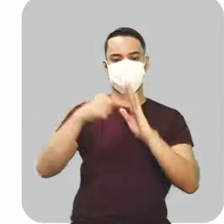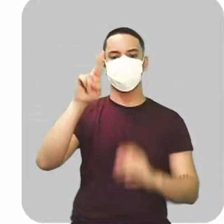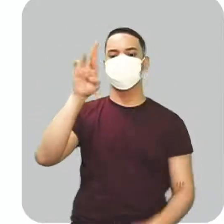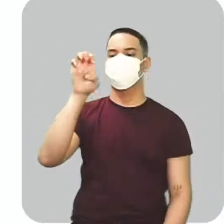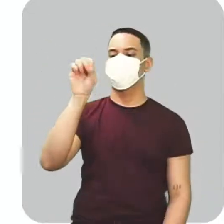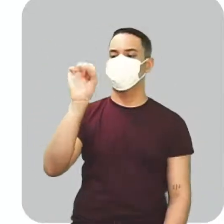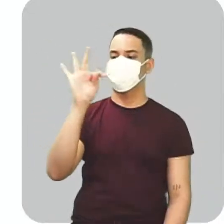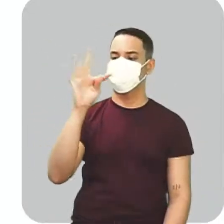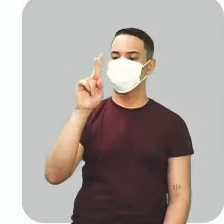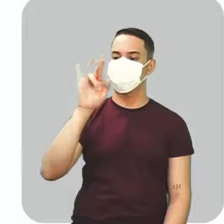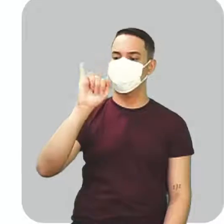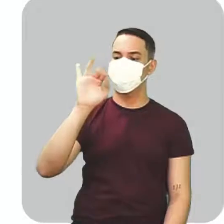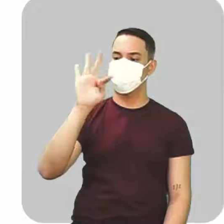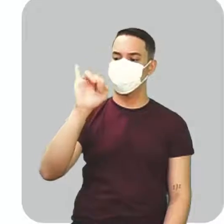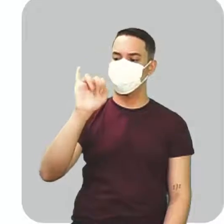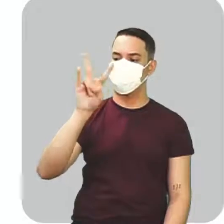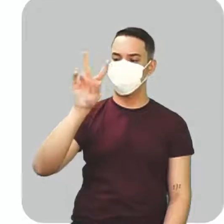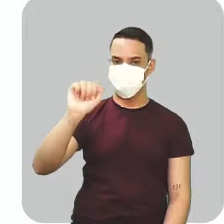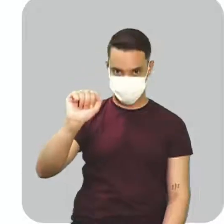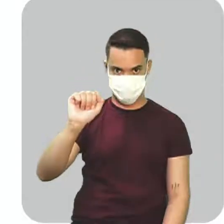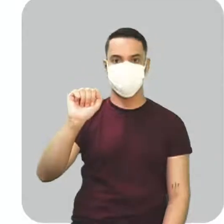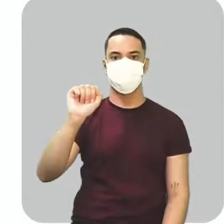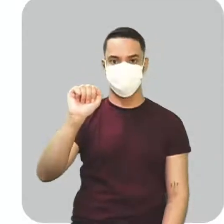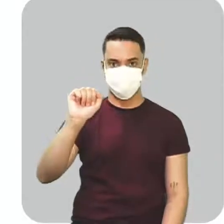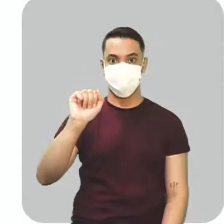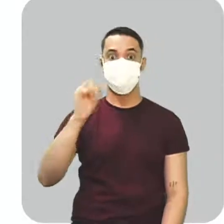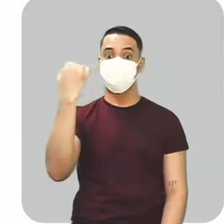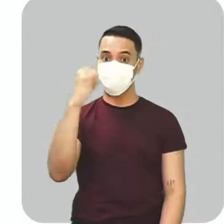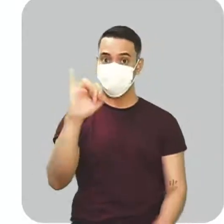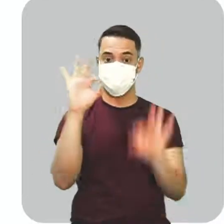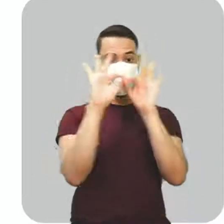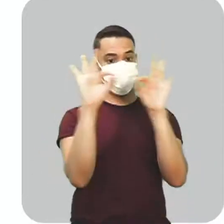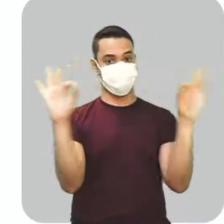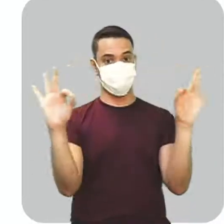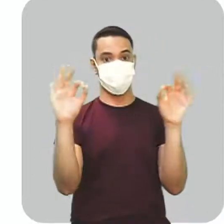restritiva. Então, foi oração